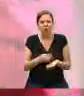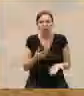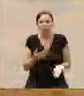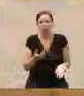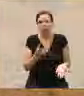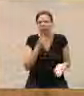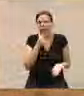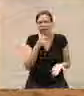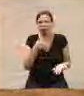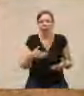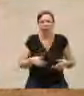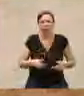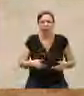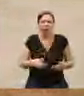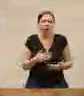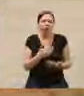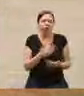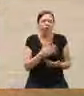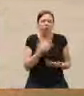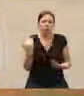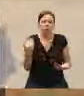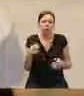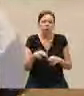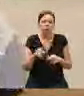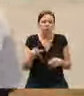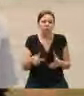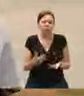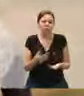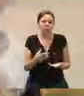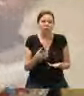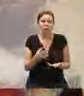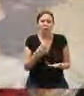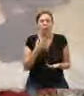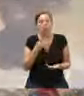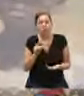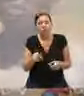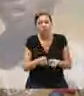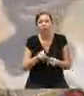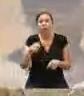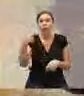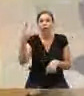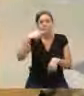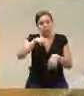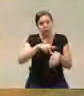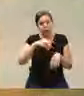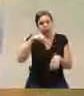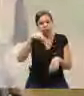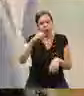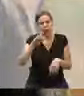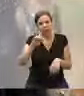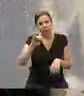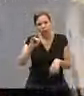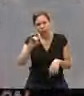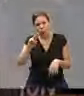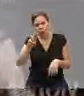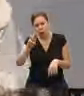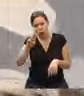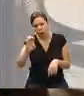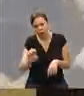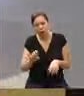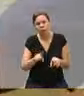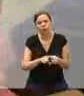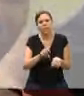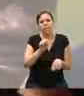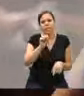desidratadas, e desnutridas. Agora, recentemente, nós também fomos para o Malawi e Senegal. Então, são 4 países